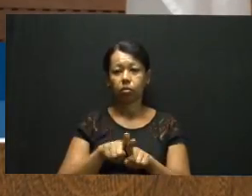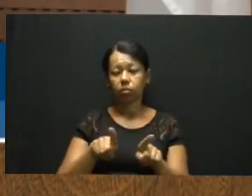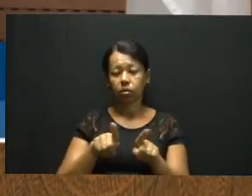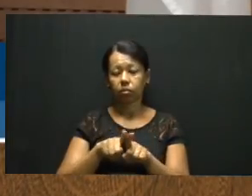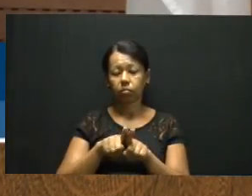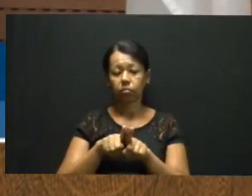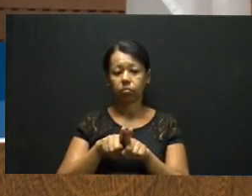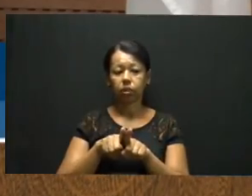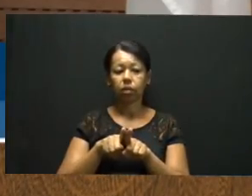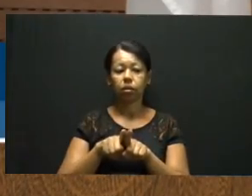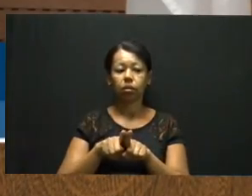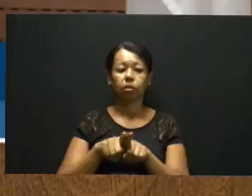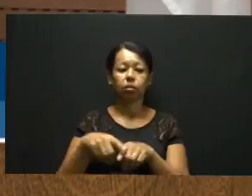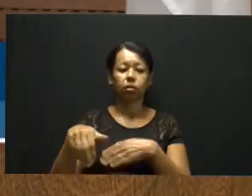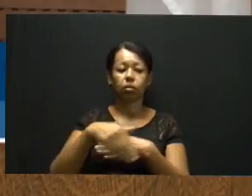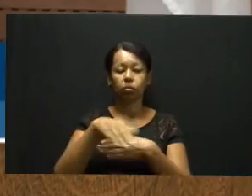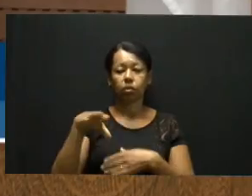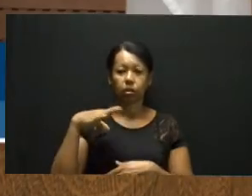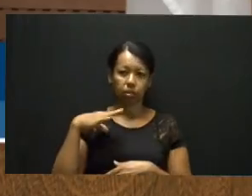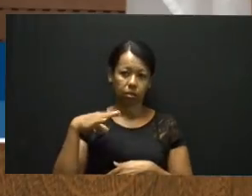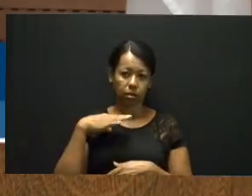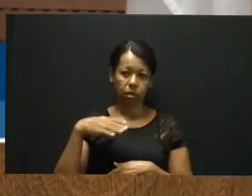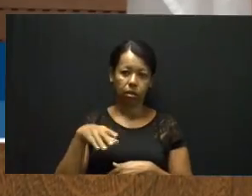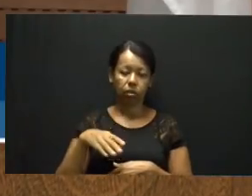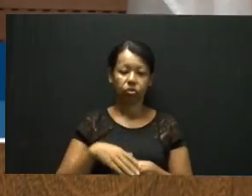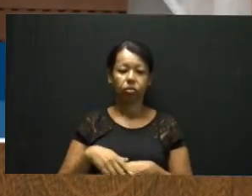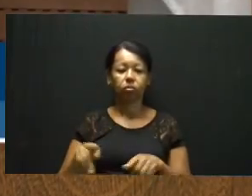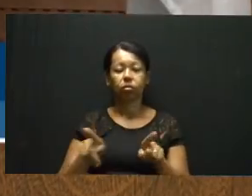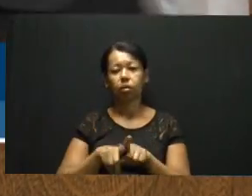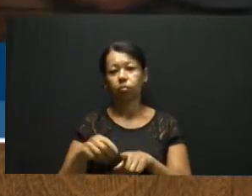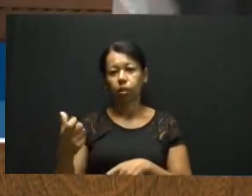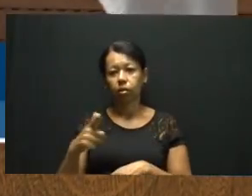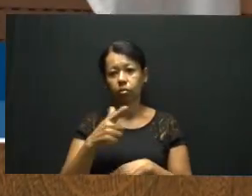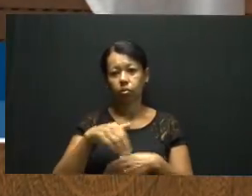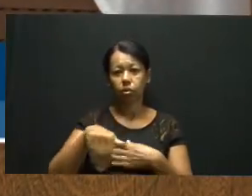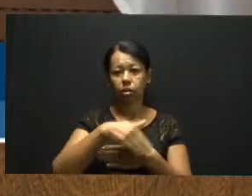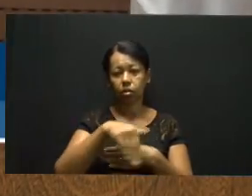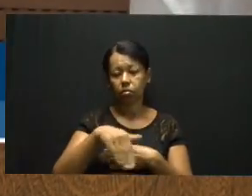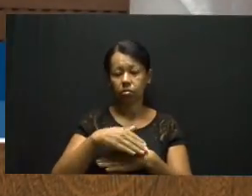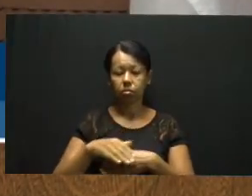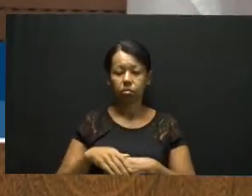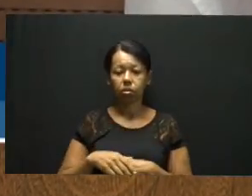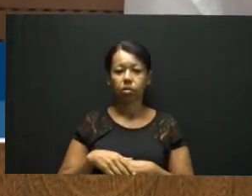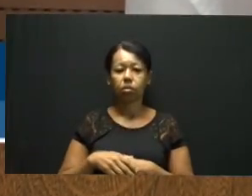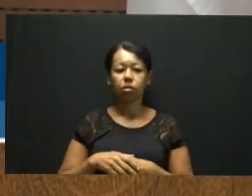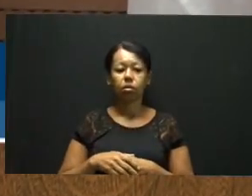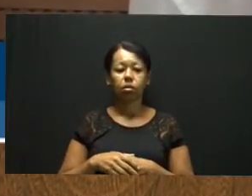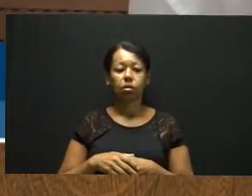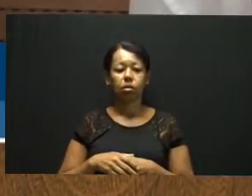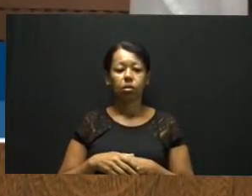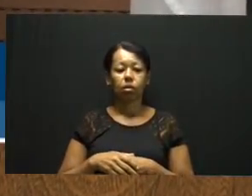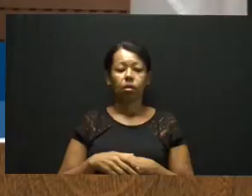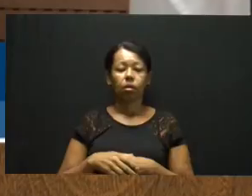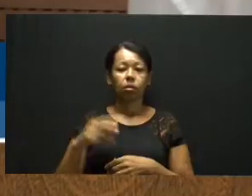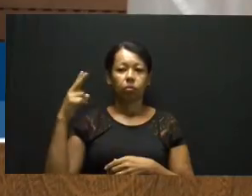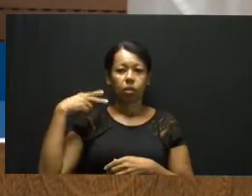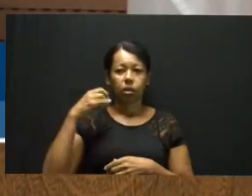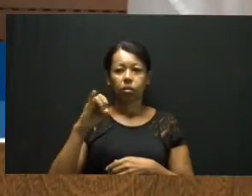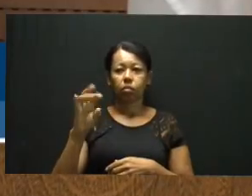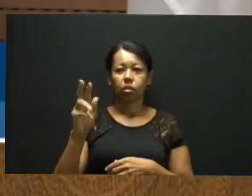Caminhe-se. Manutenção na boca de lobo da rua João Damaso, Parque Fernando Jorge. Caminhe-se. Do vereador Ivan da